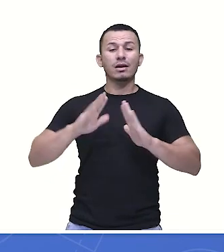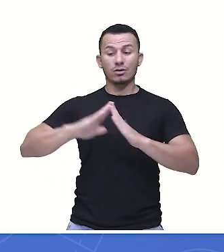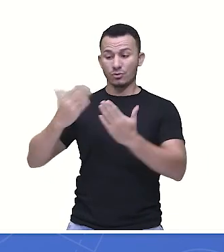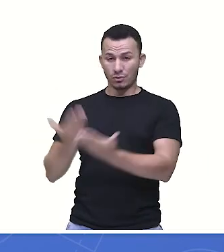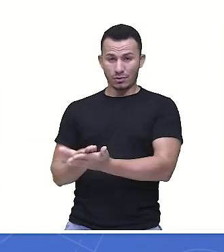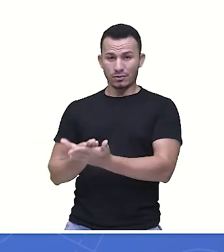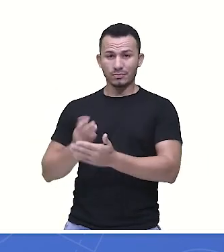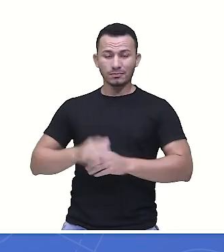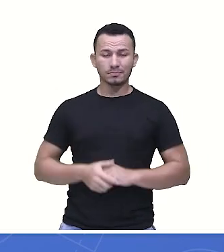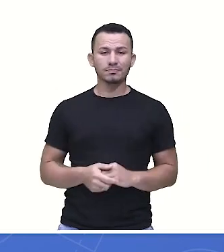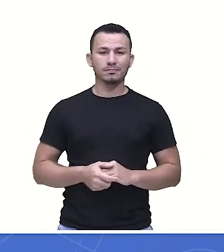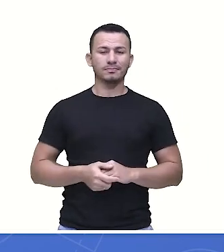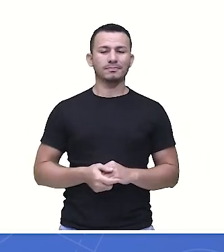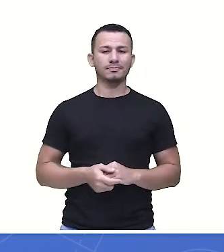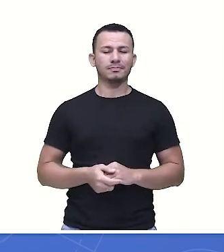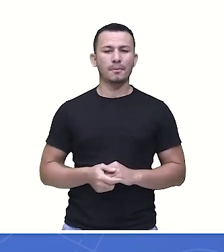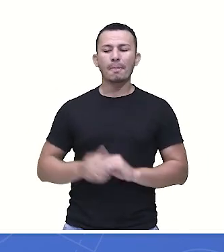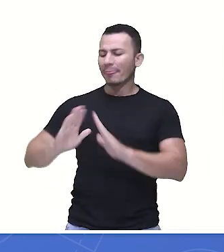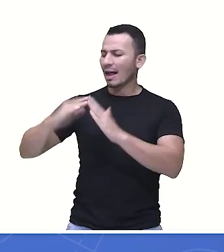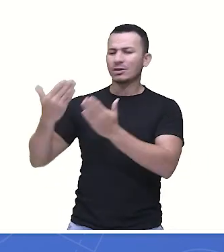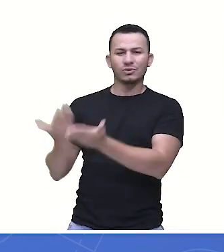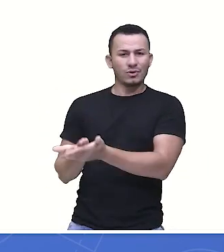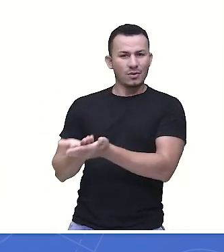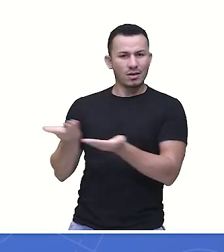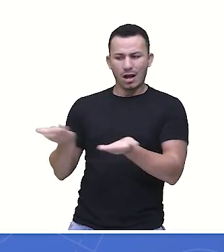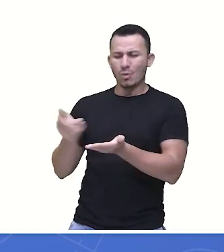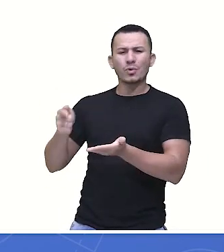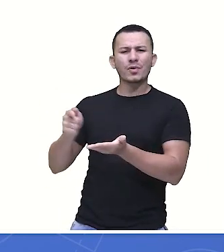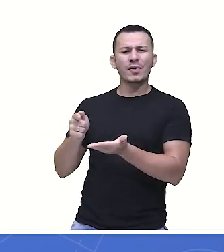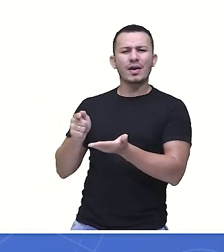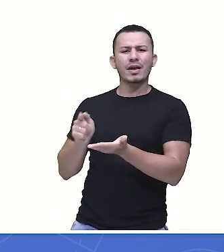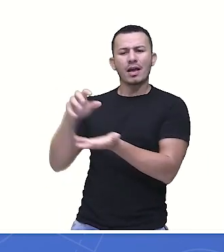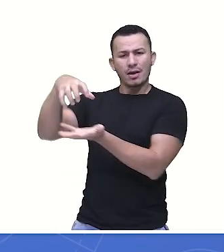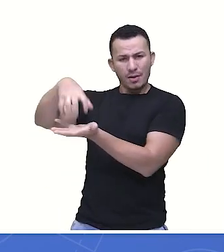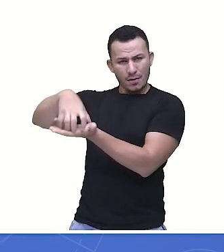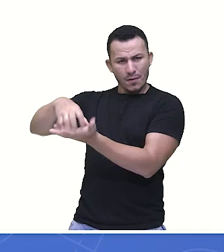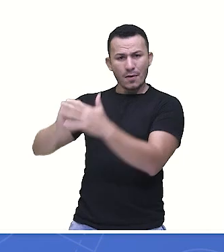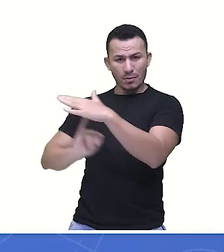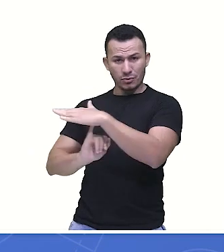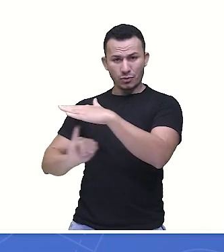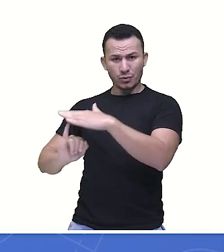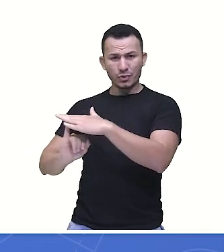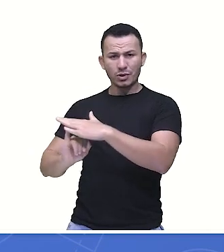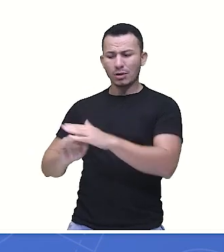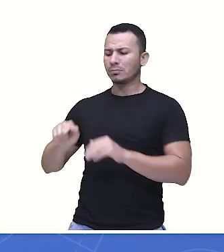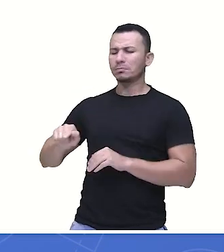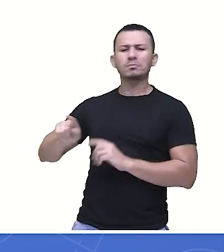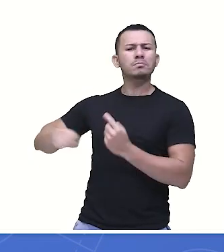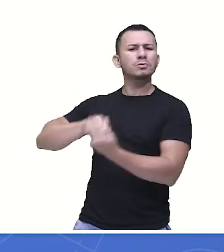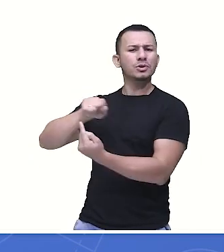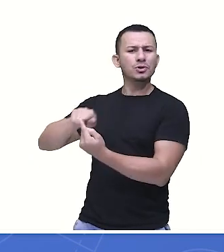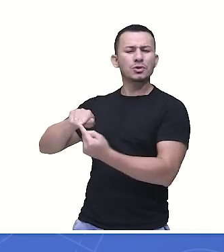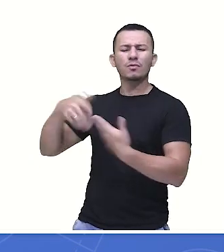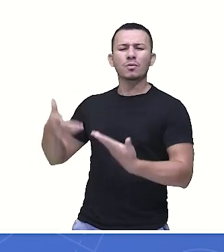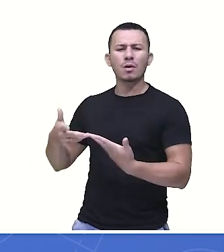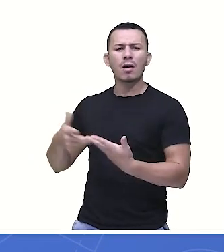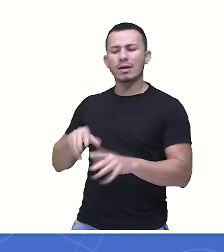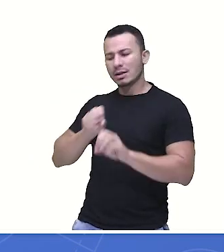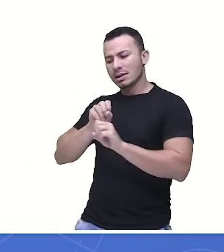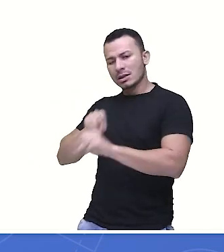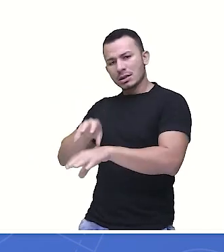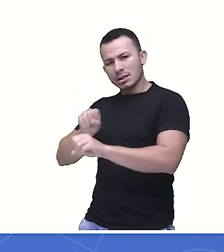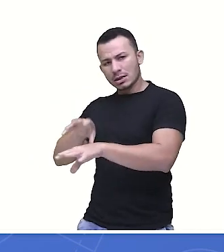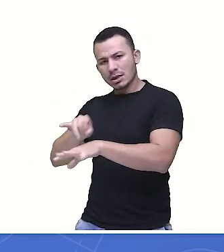Então vejam lá, ó. A escola, ela é uma instituição cujo objetivo é a formação e